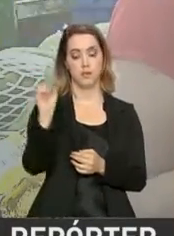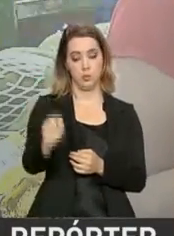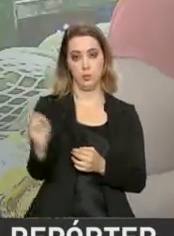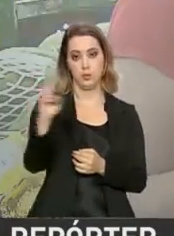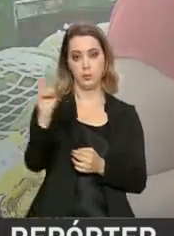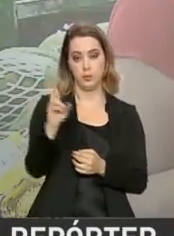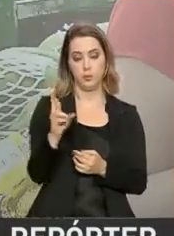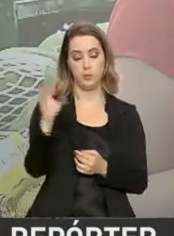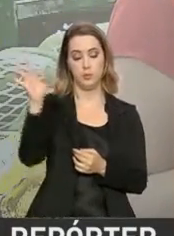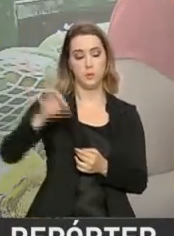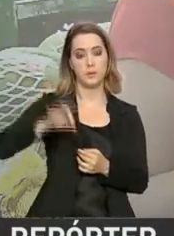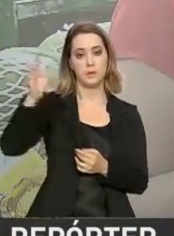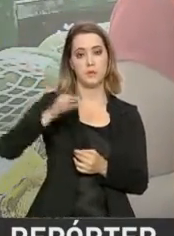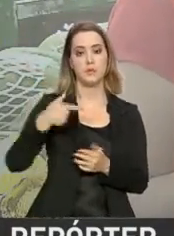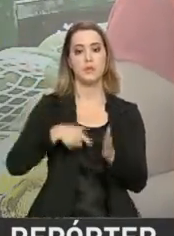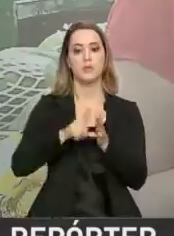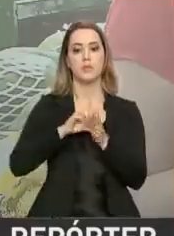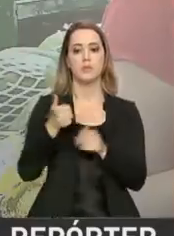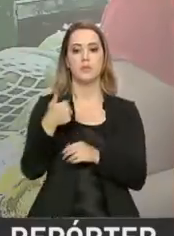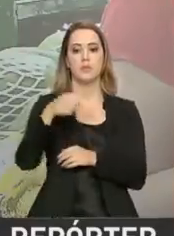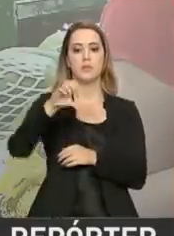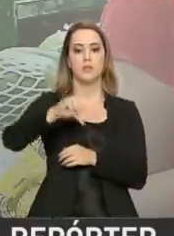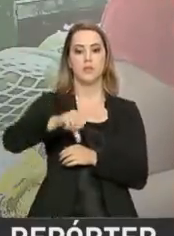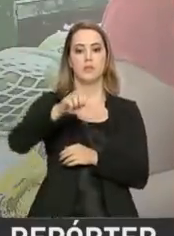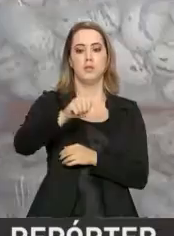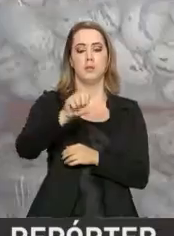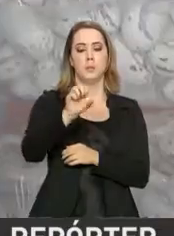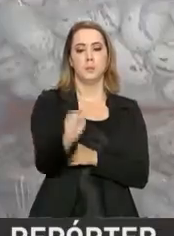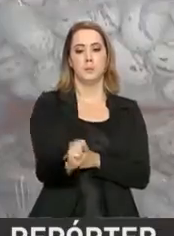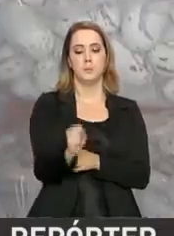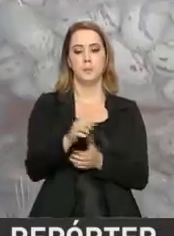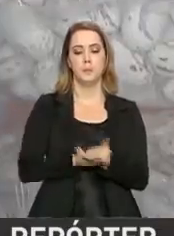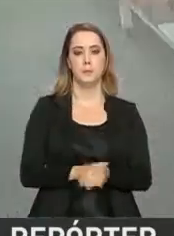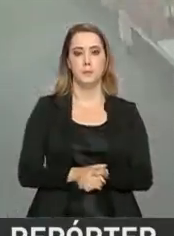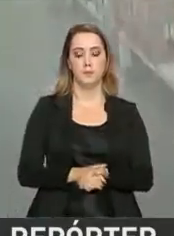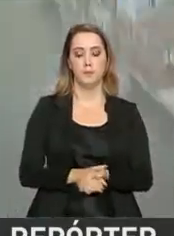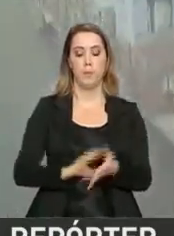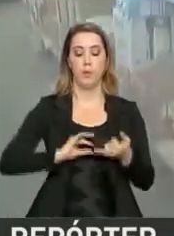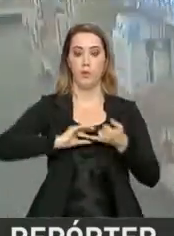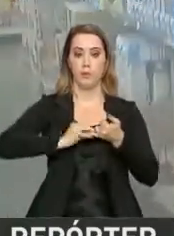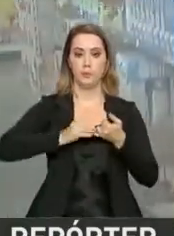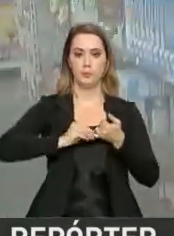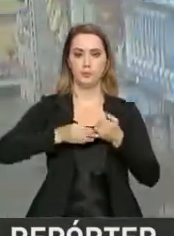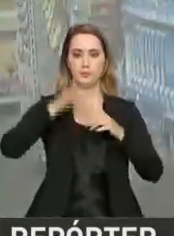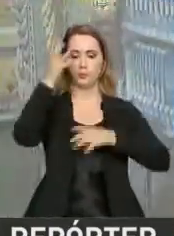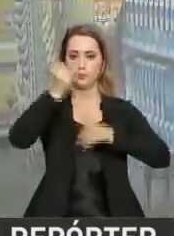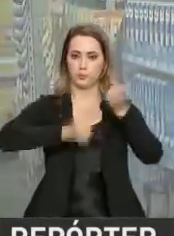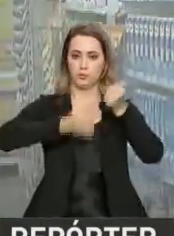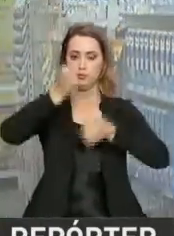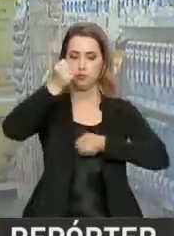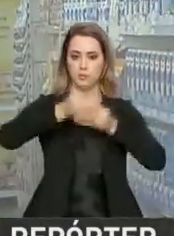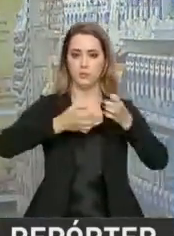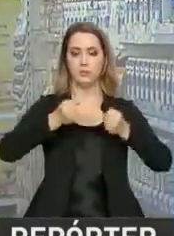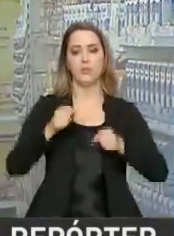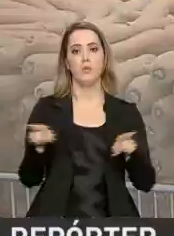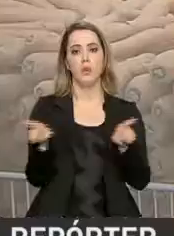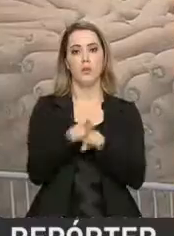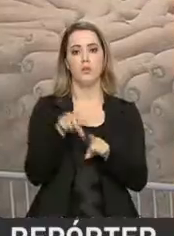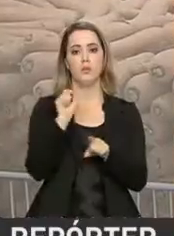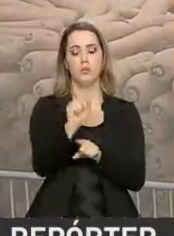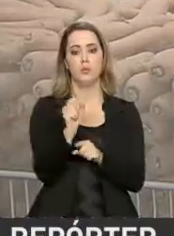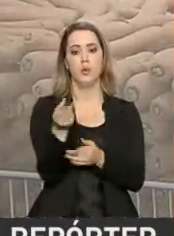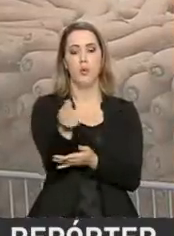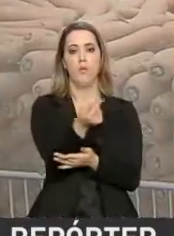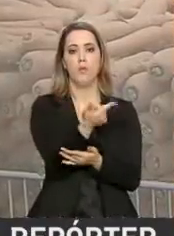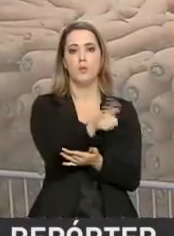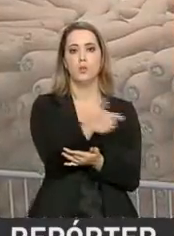menor registrada para o período desde 1998. Além do feijão e do leite longa-vida, que eram os vilões dos preços altos, o valor